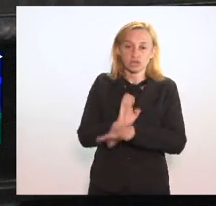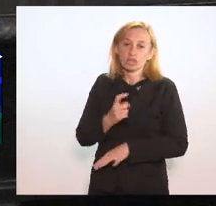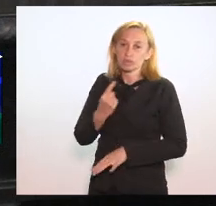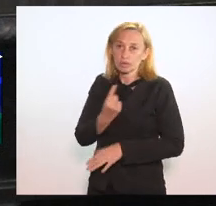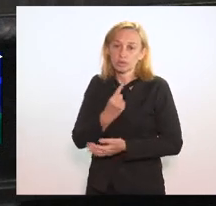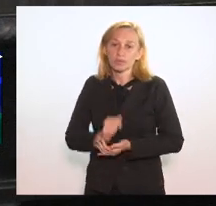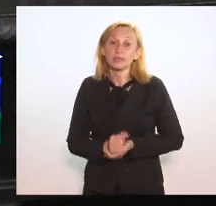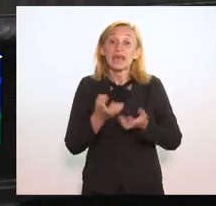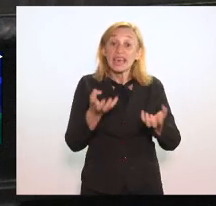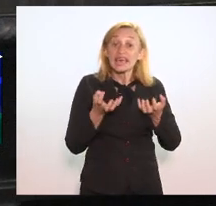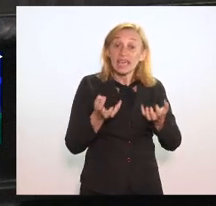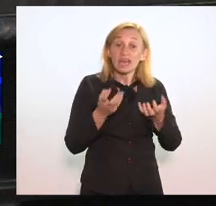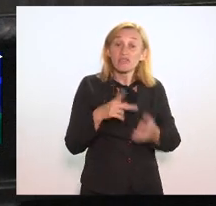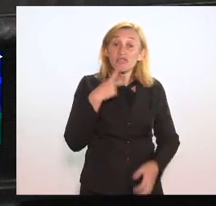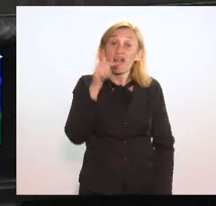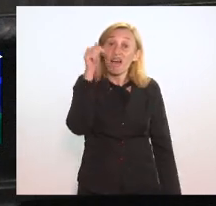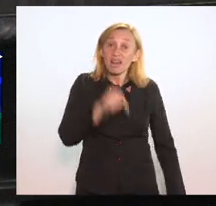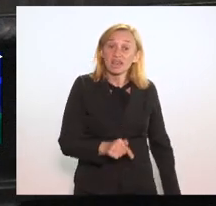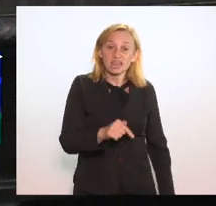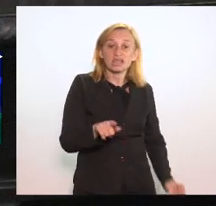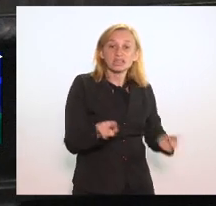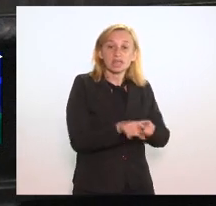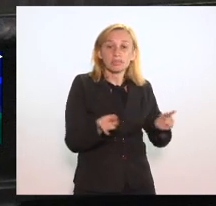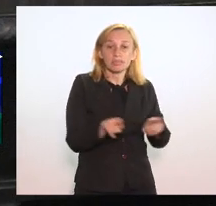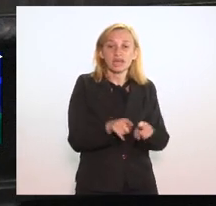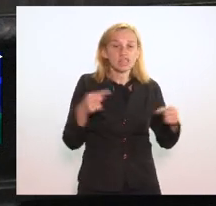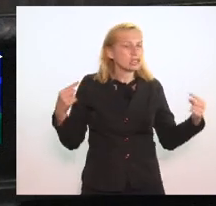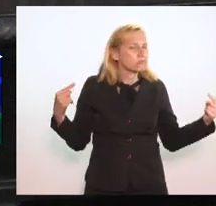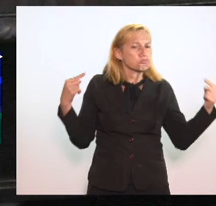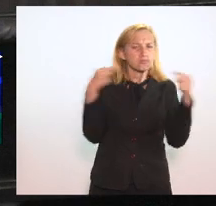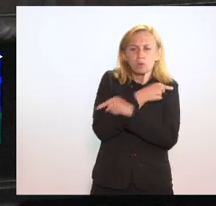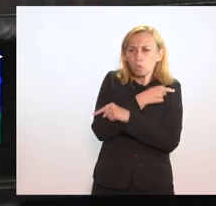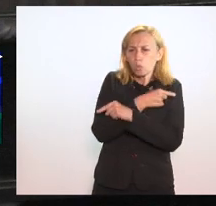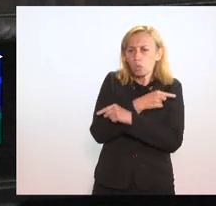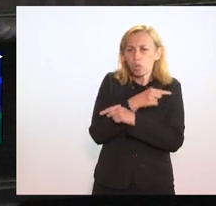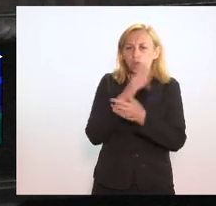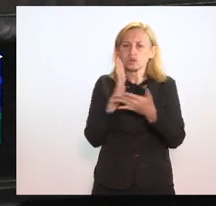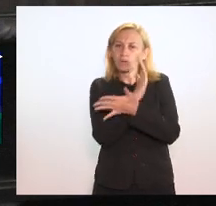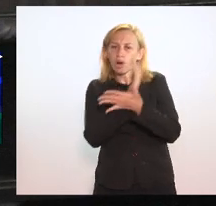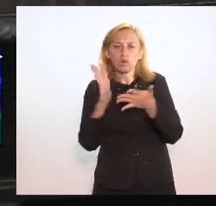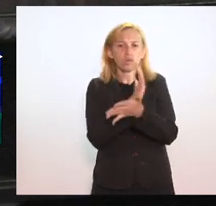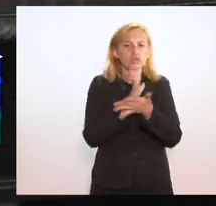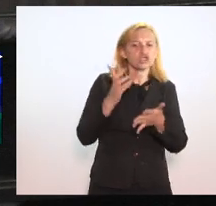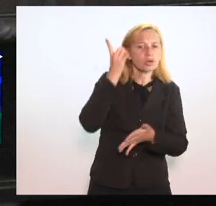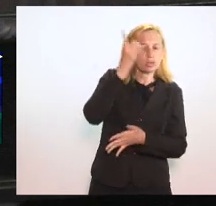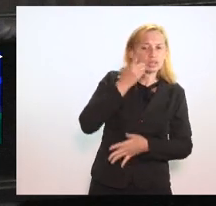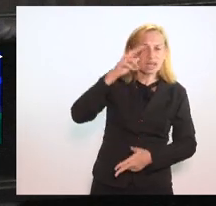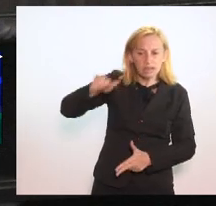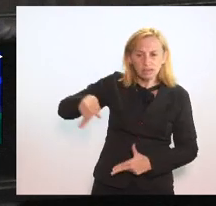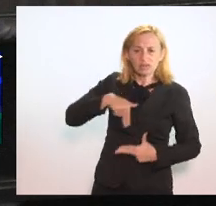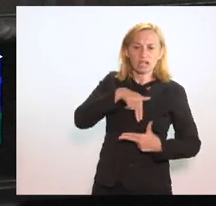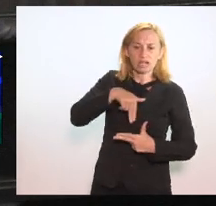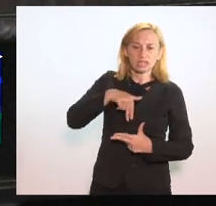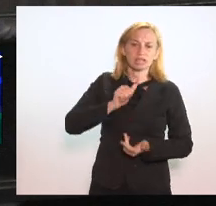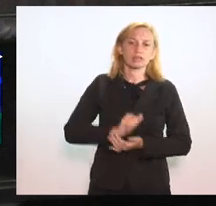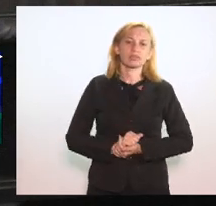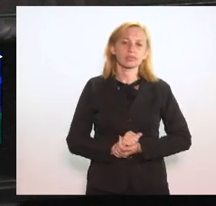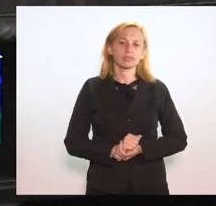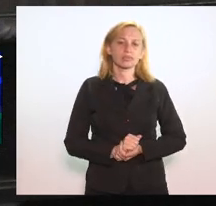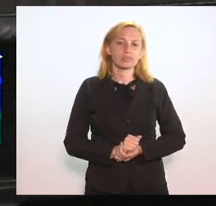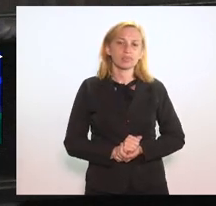que era uma usar aqui discordar com algumas daqueles parlamentarios que me antecederam